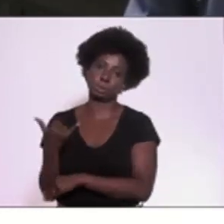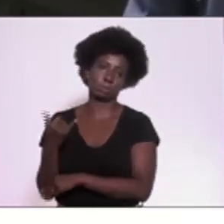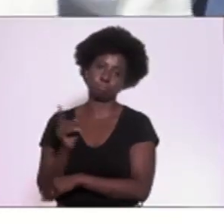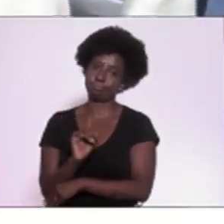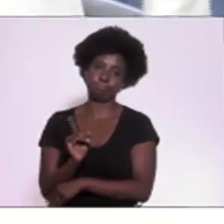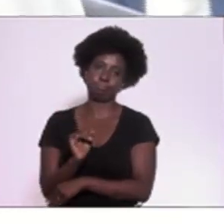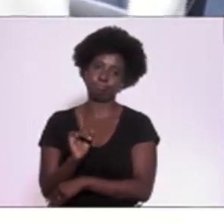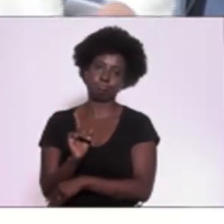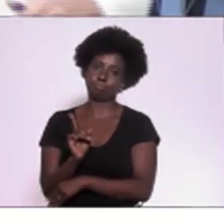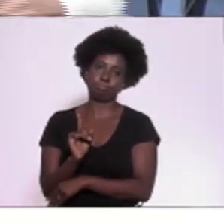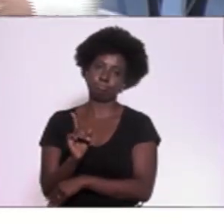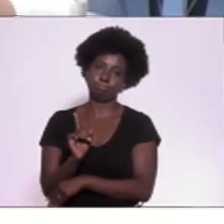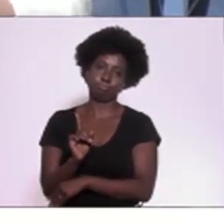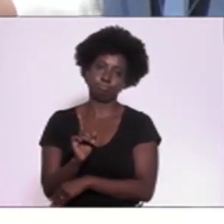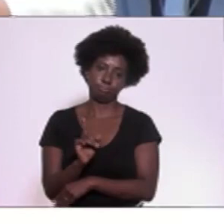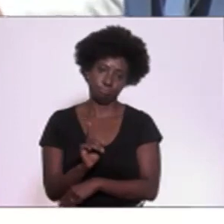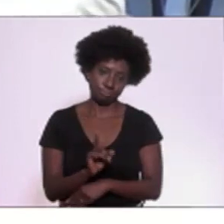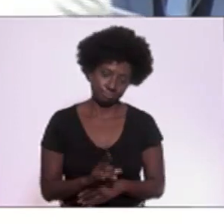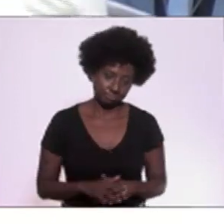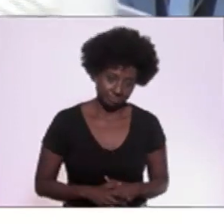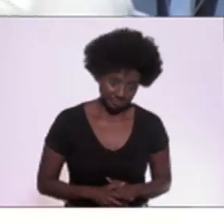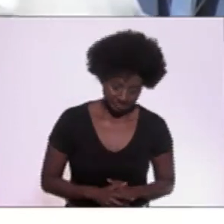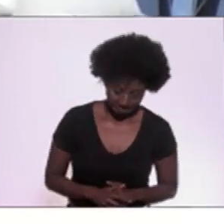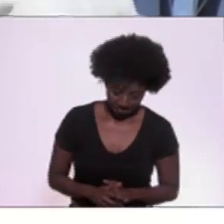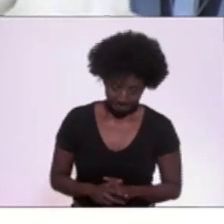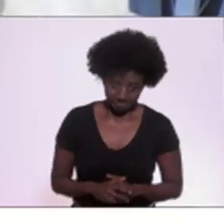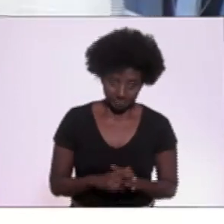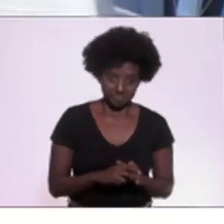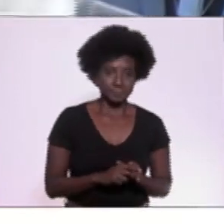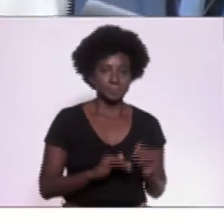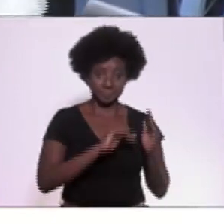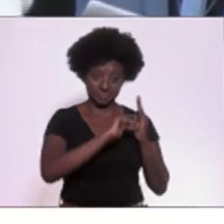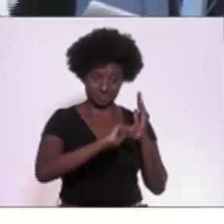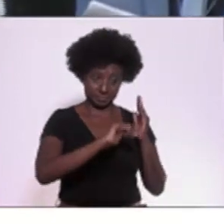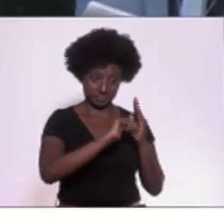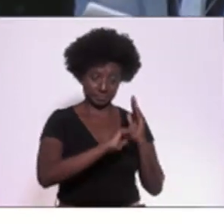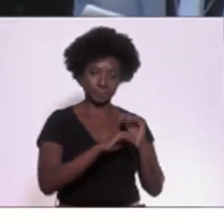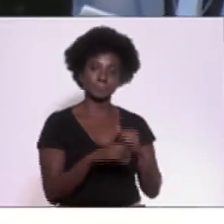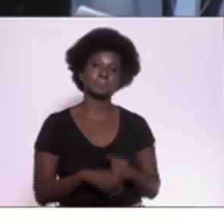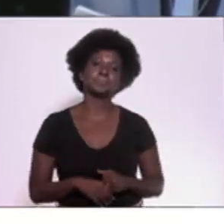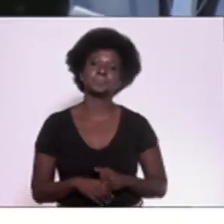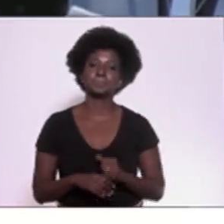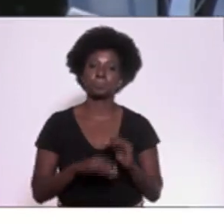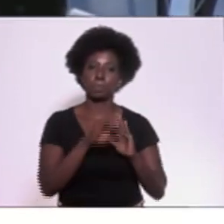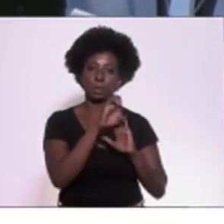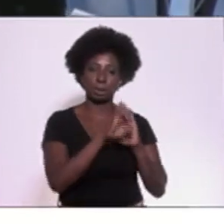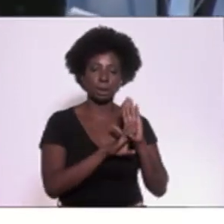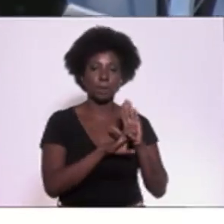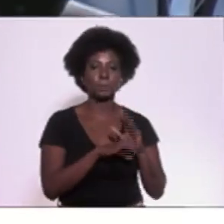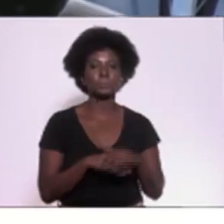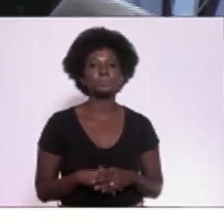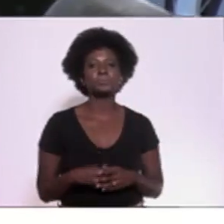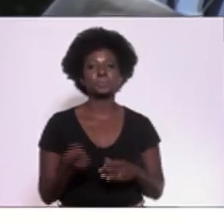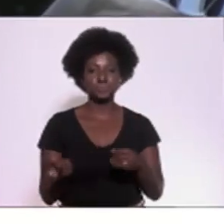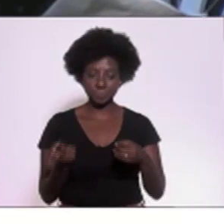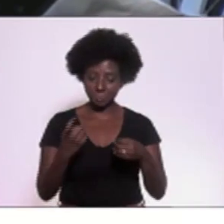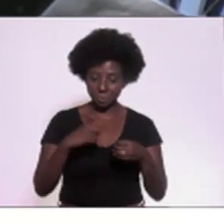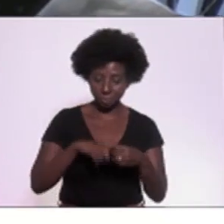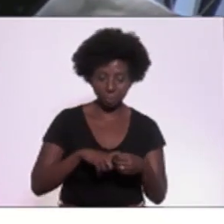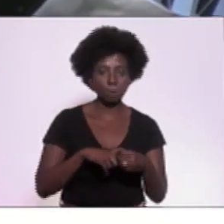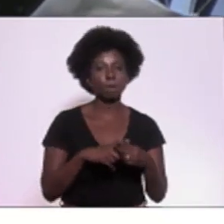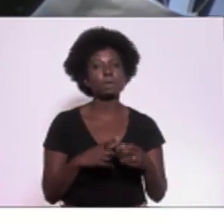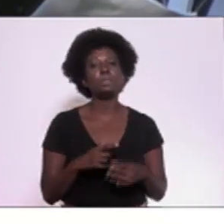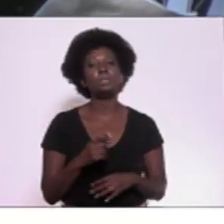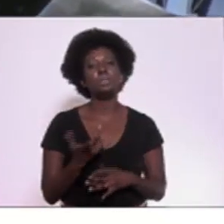Presidência retira a presente proposta de pauta. Tá ok. Retomamos o 536/2019,